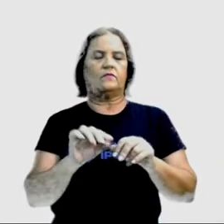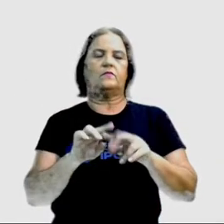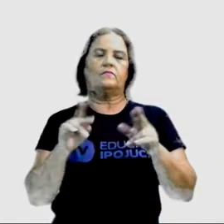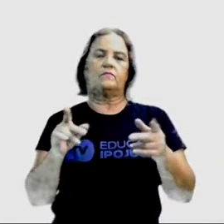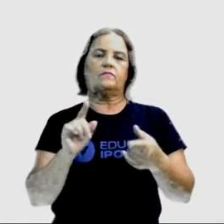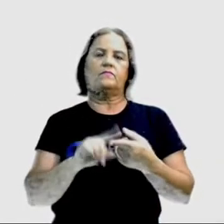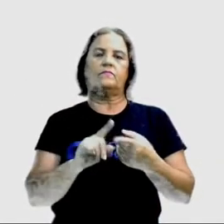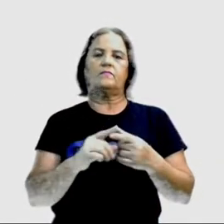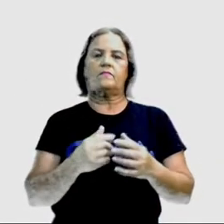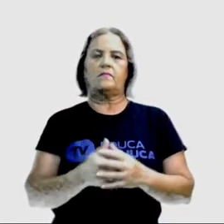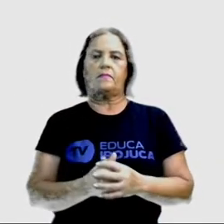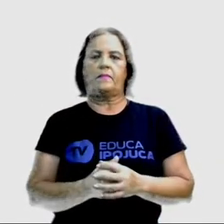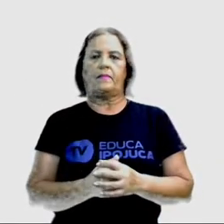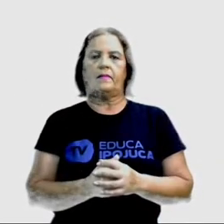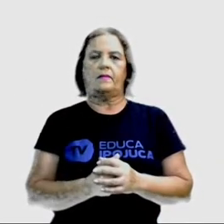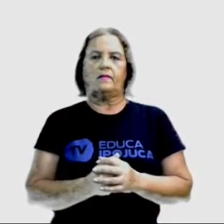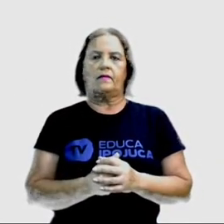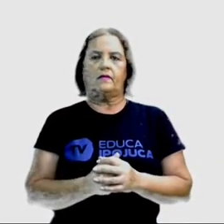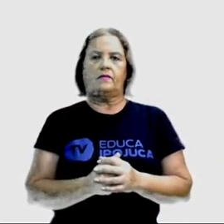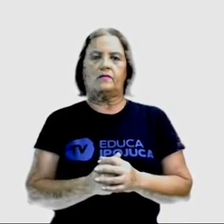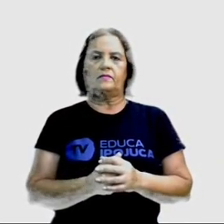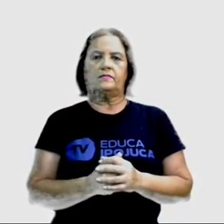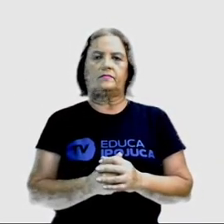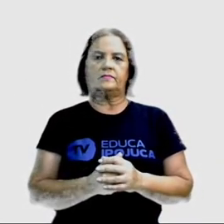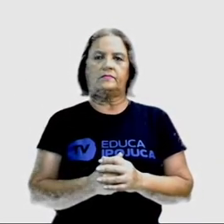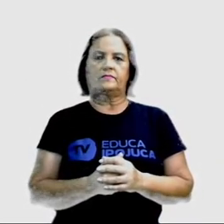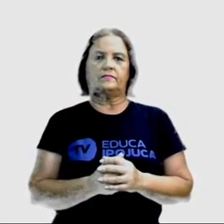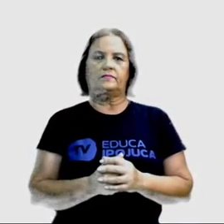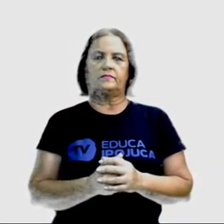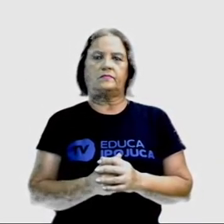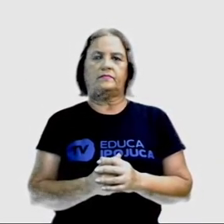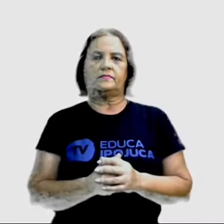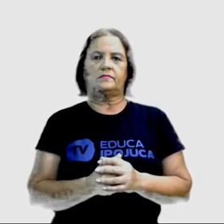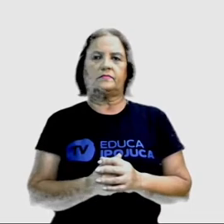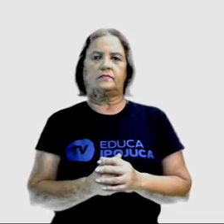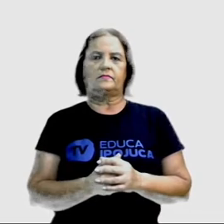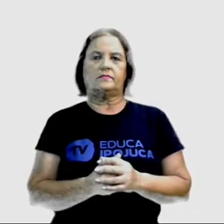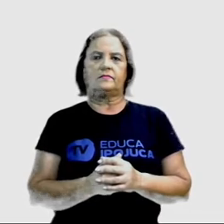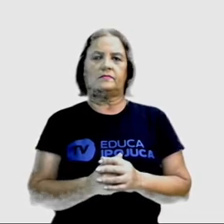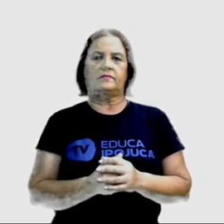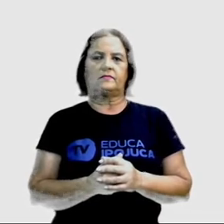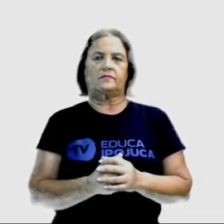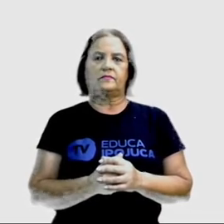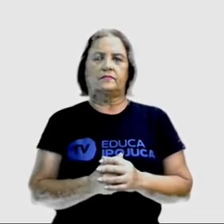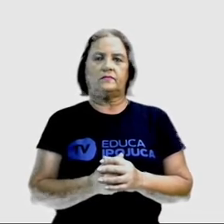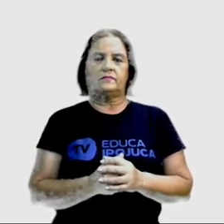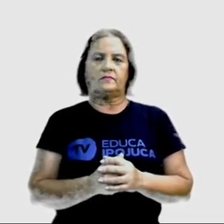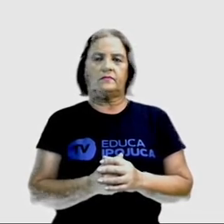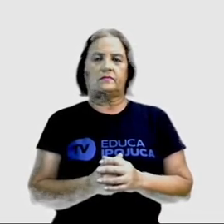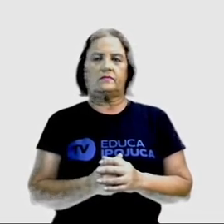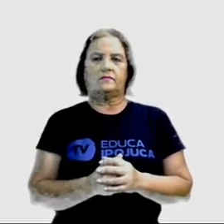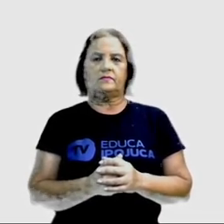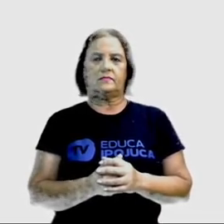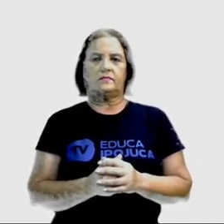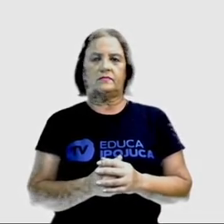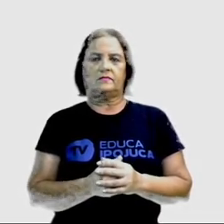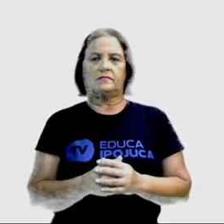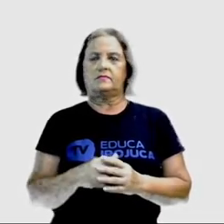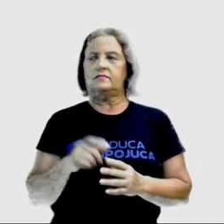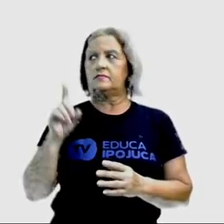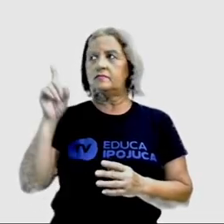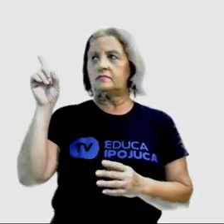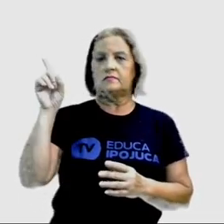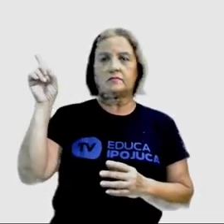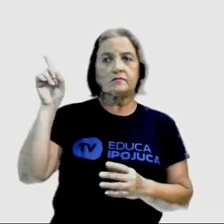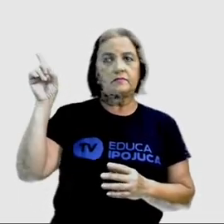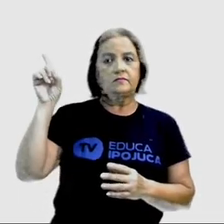do I work? Do you work? Does he work? Does she